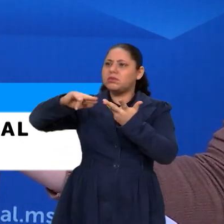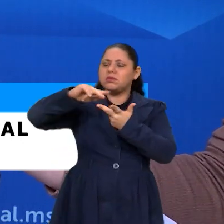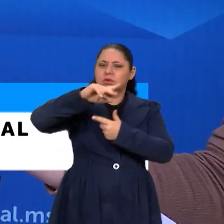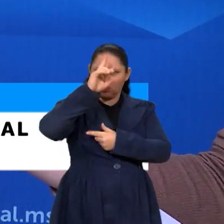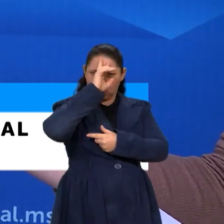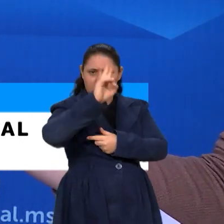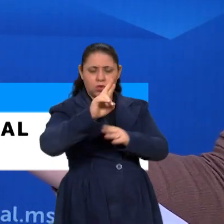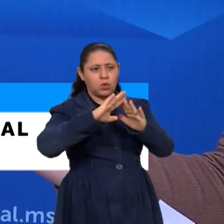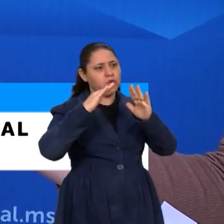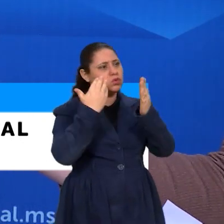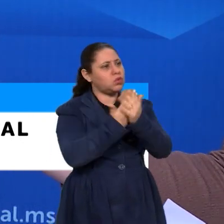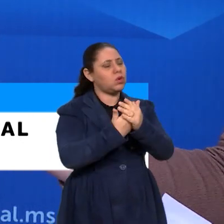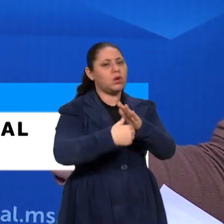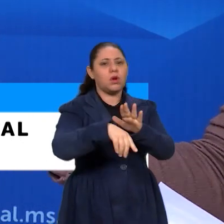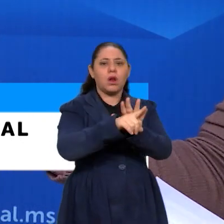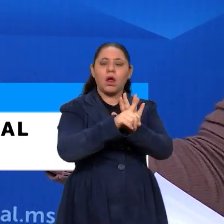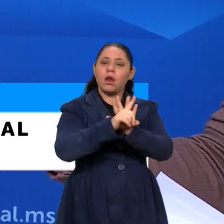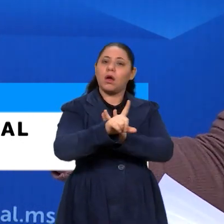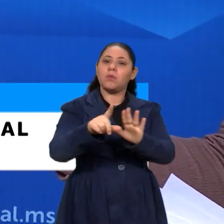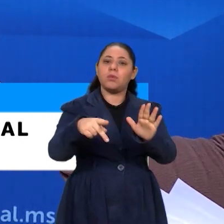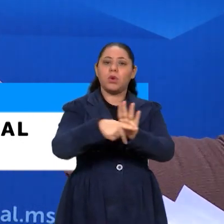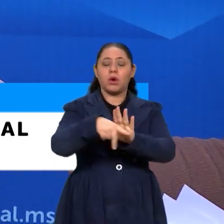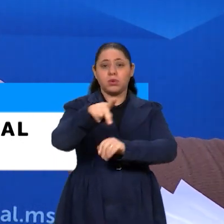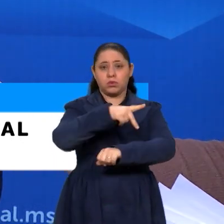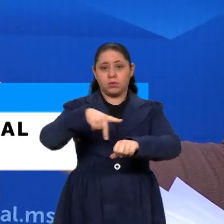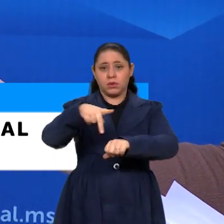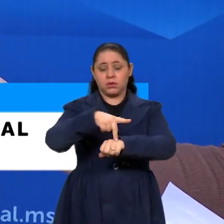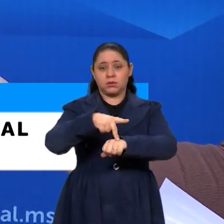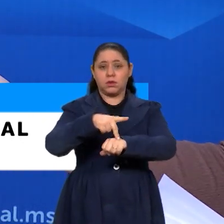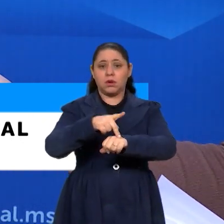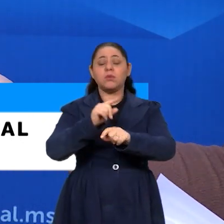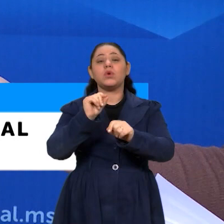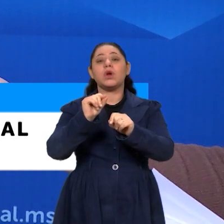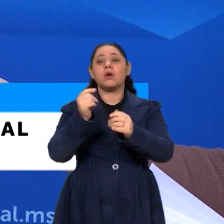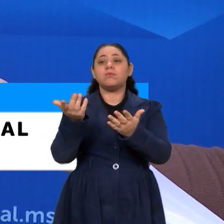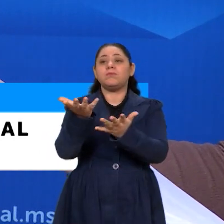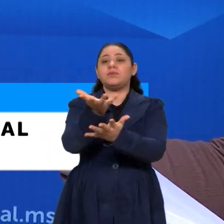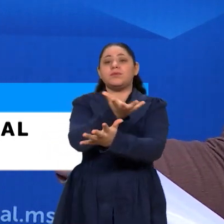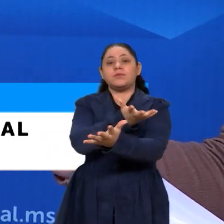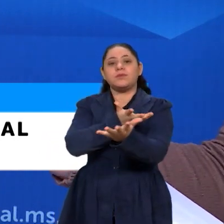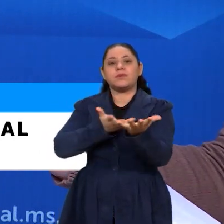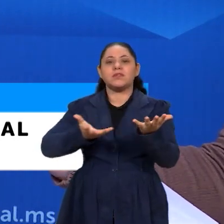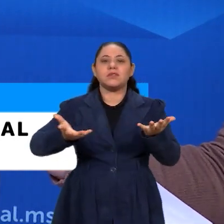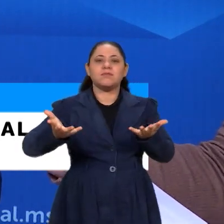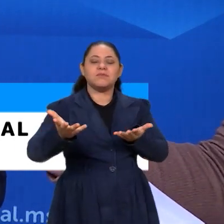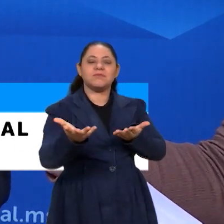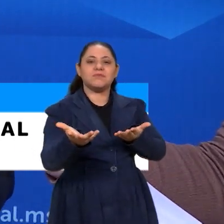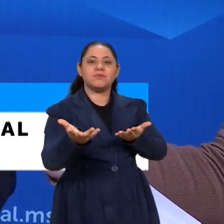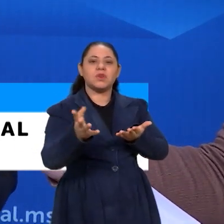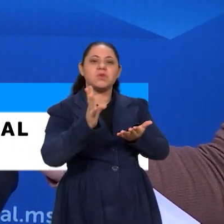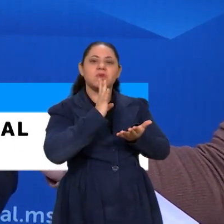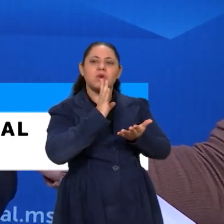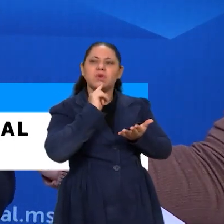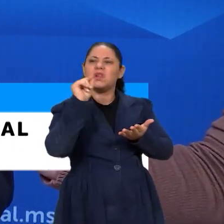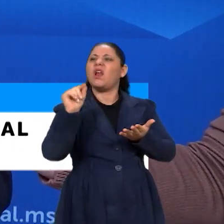todo, vários diretores da Escola Legislativa do Brasil todo, até para a gente ter essa troca, né, de conhecimento do que está acontecendo lá